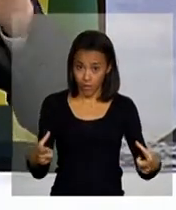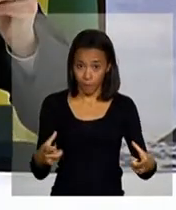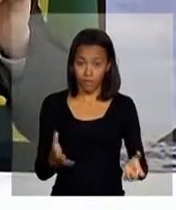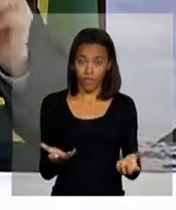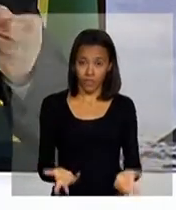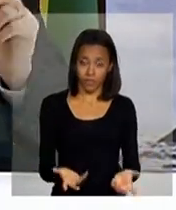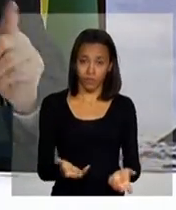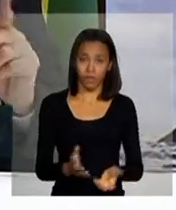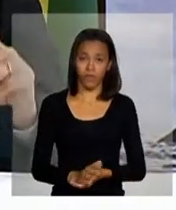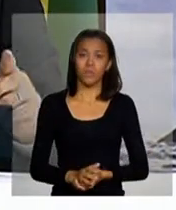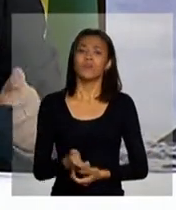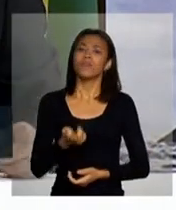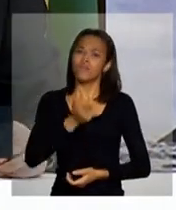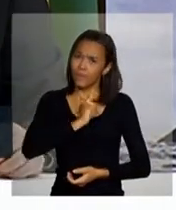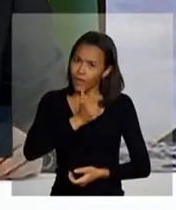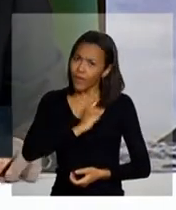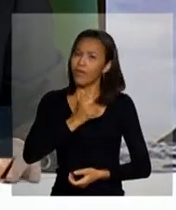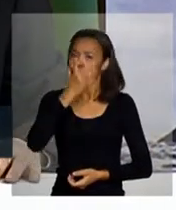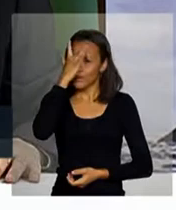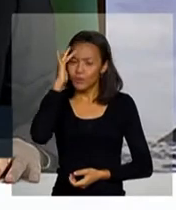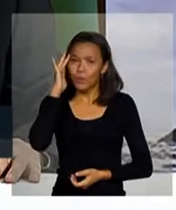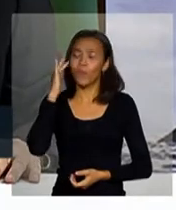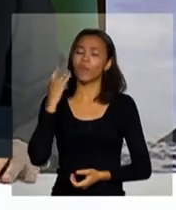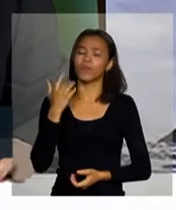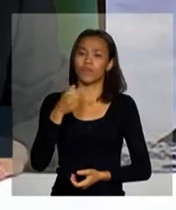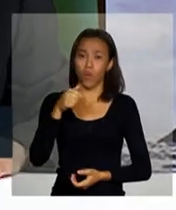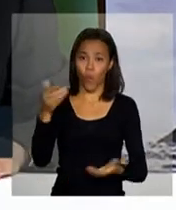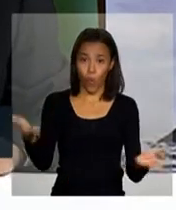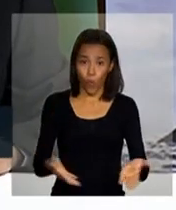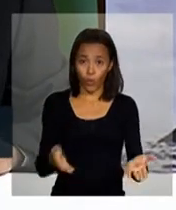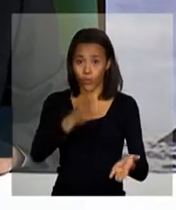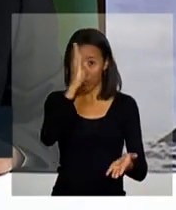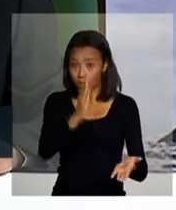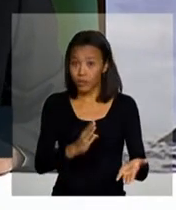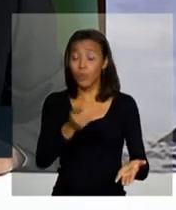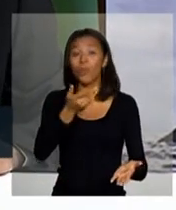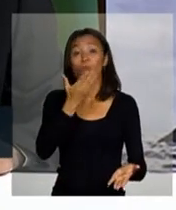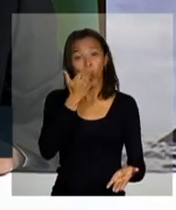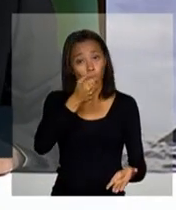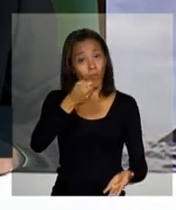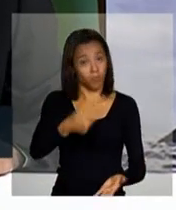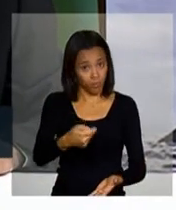demanda existe. Hoje, o Brasil, ainda comendo pouco,